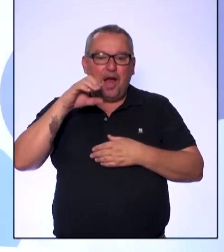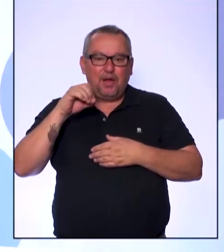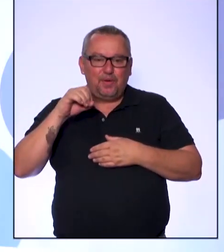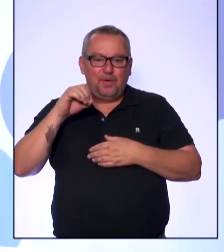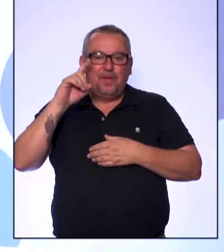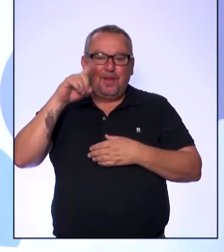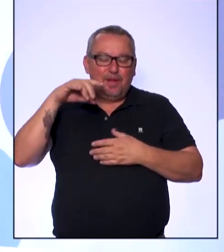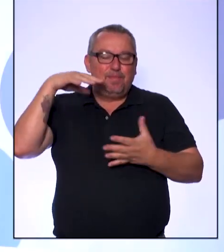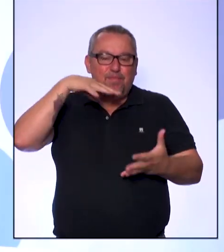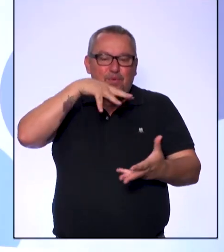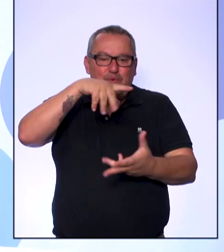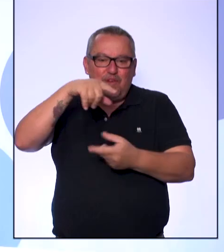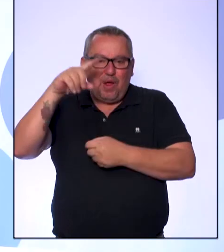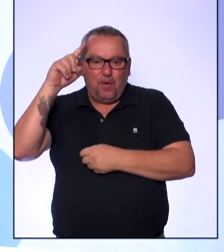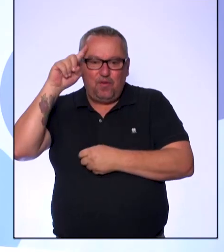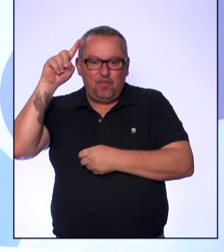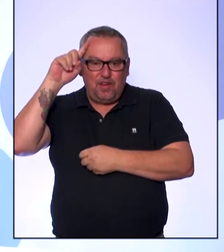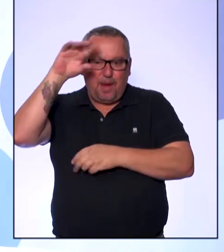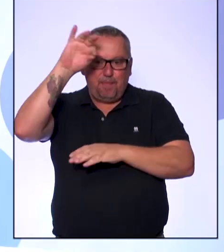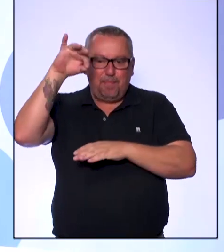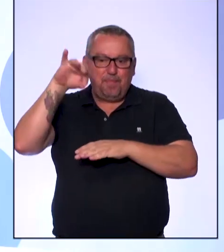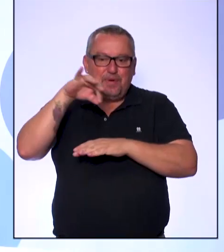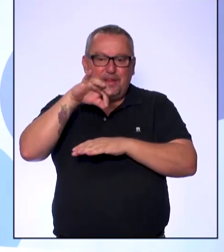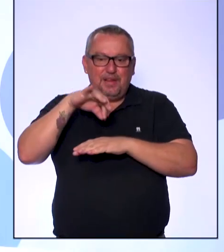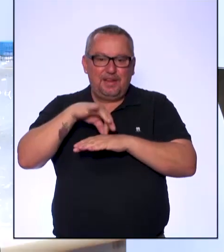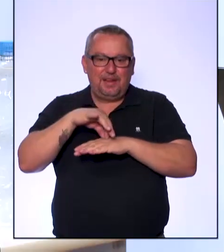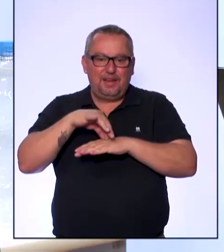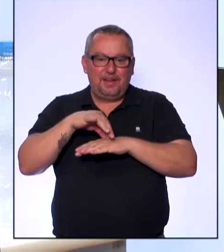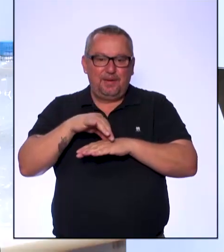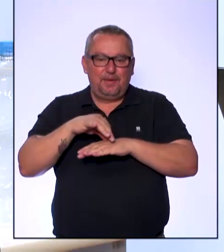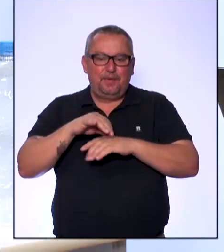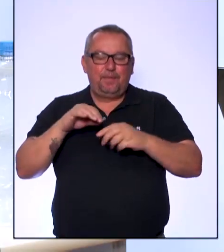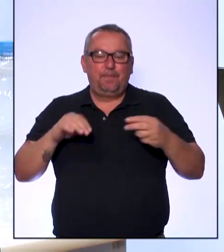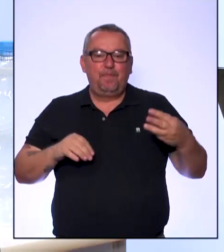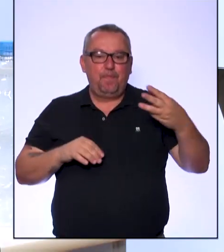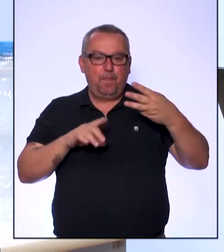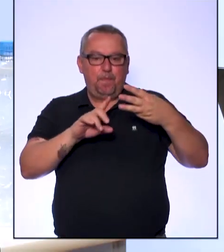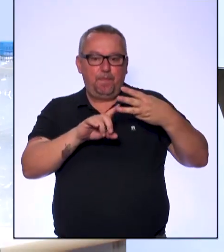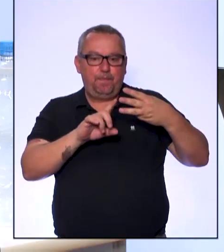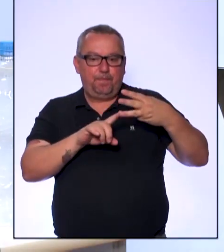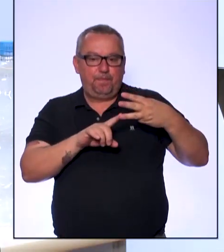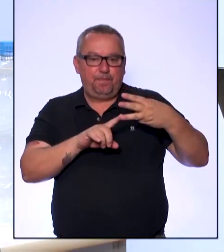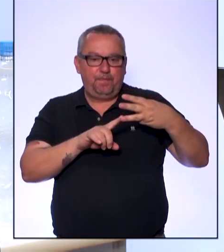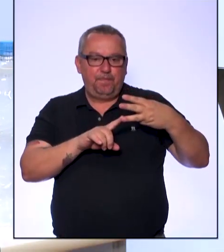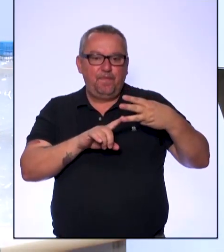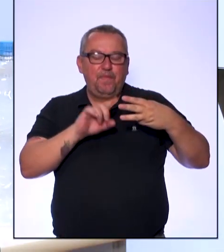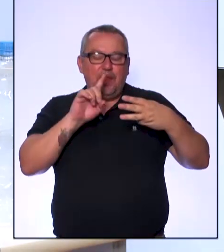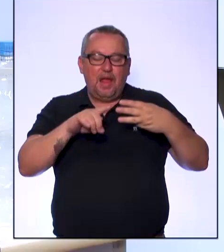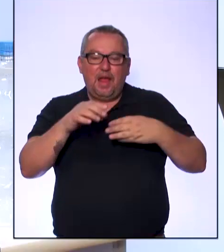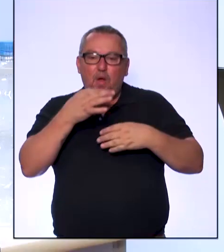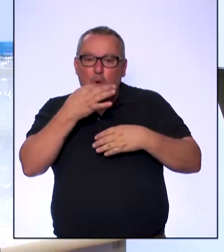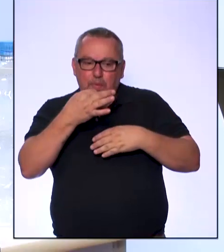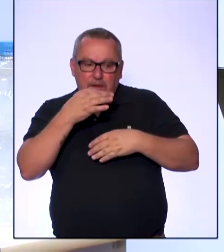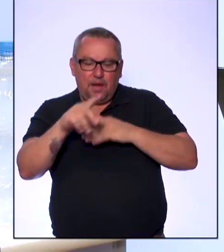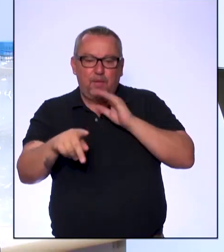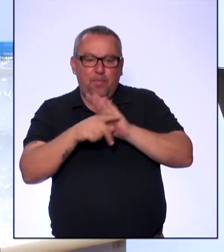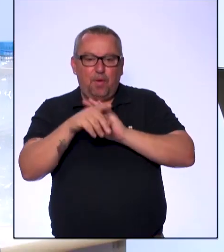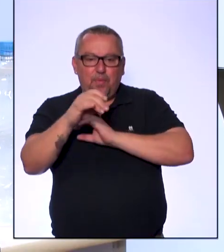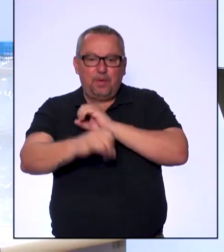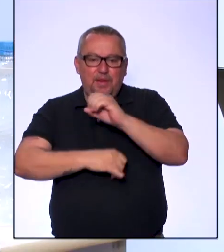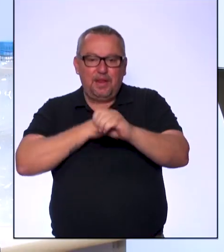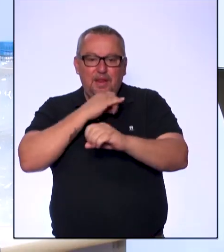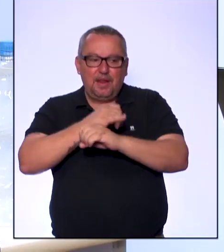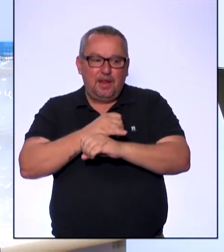de maio, o dia da abelha, né? E o terceiro texto, ele traz um comentário da internet.